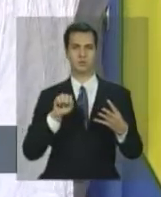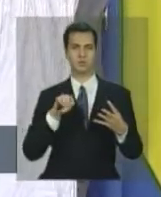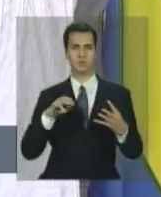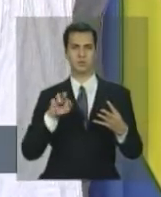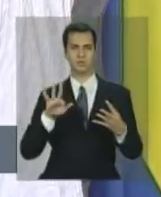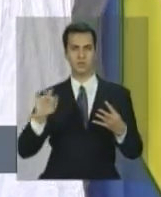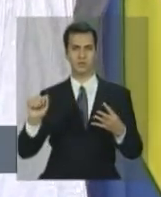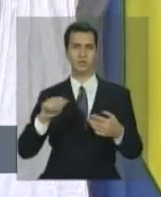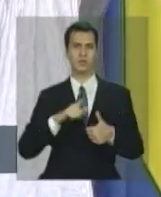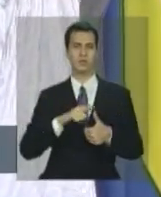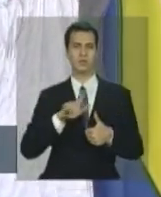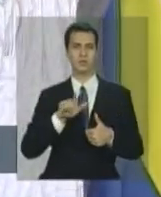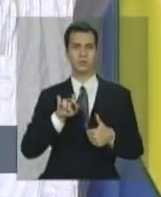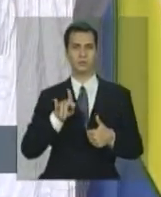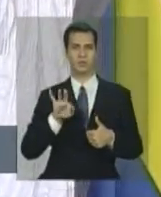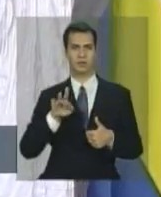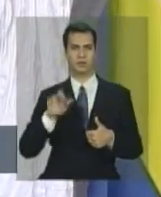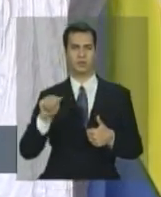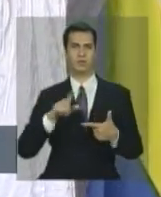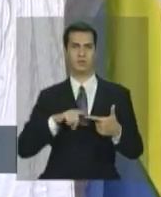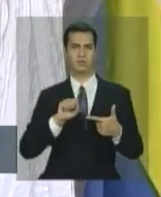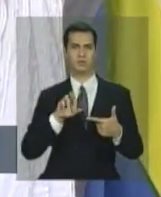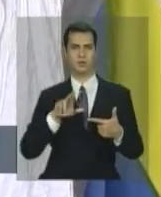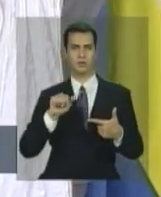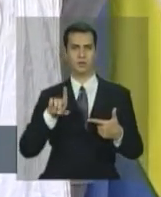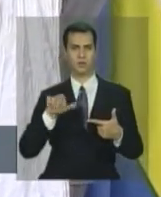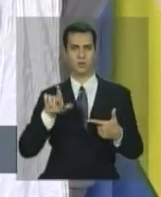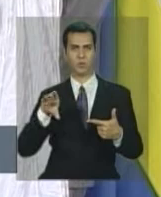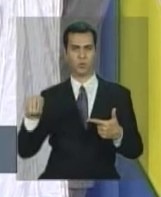Libéria, Serra Leoa e